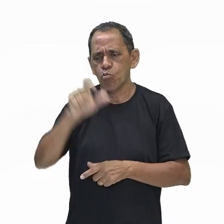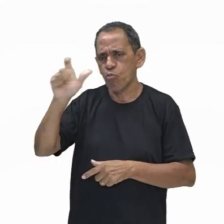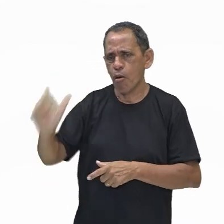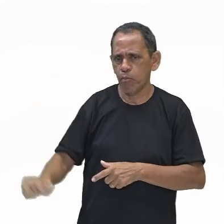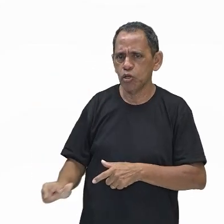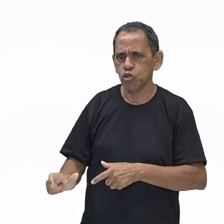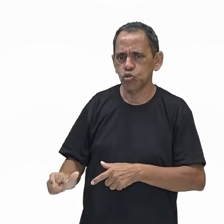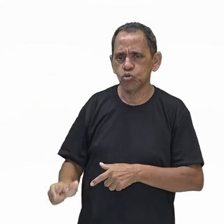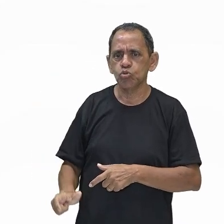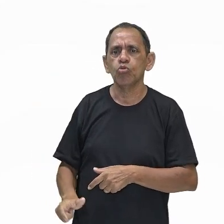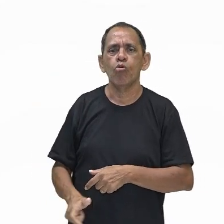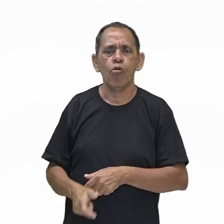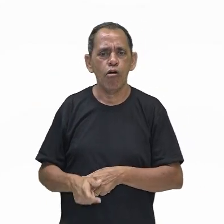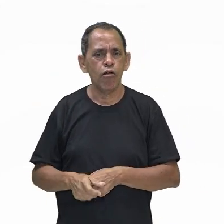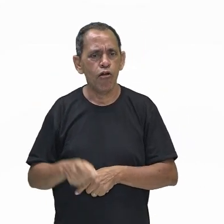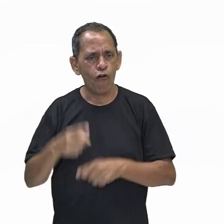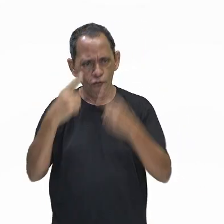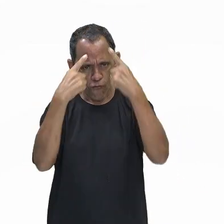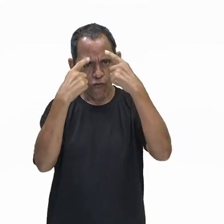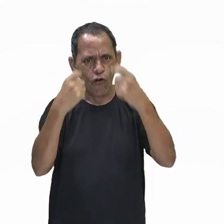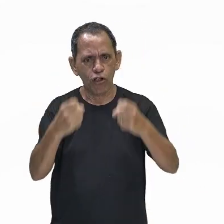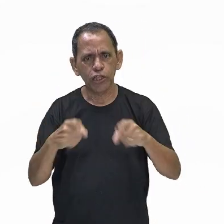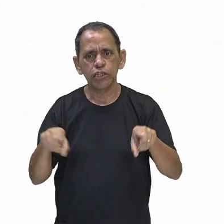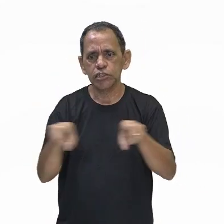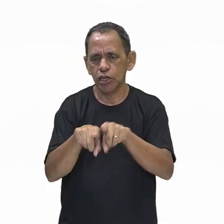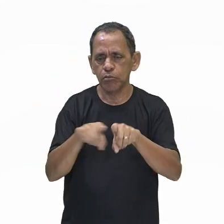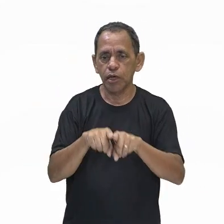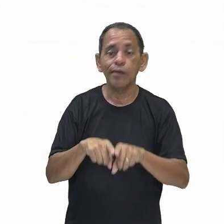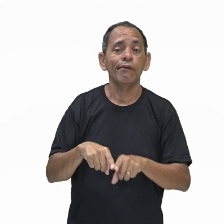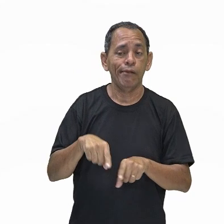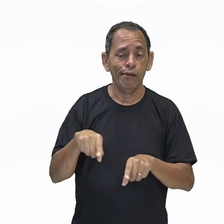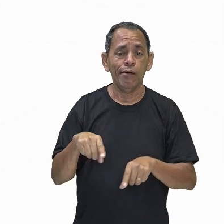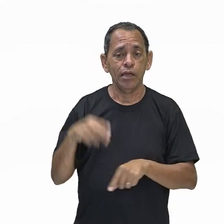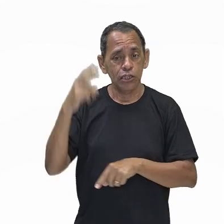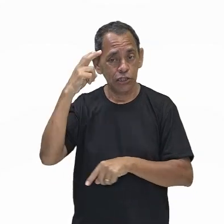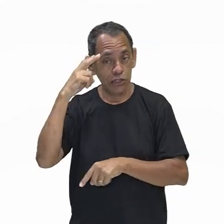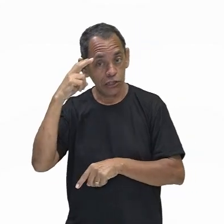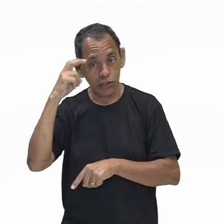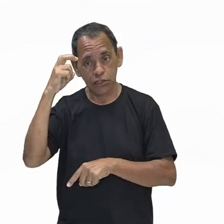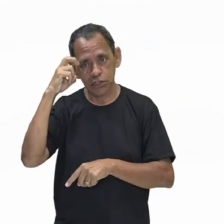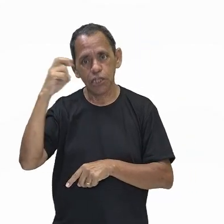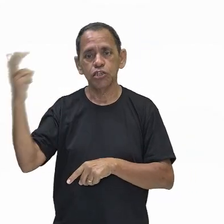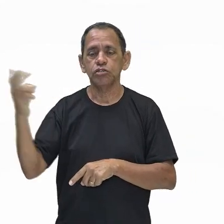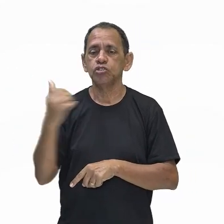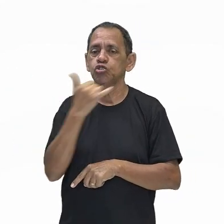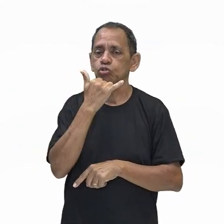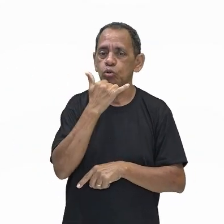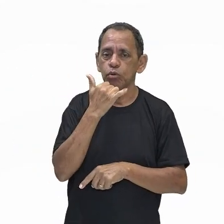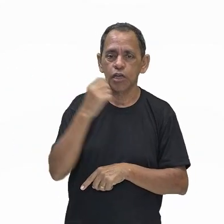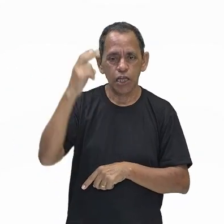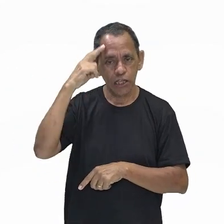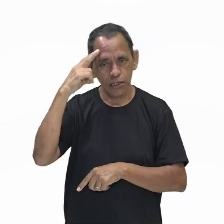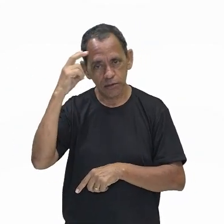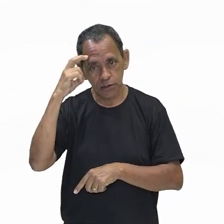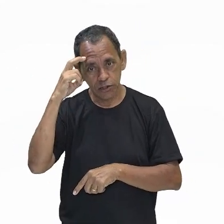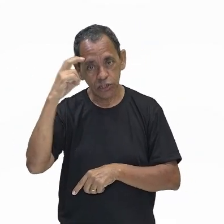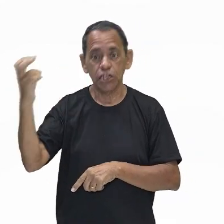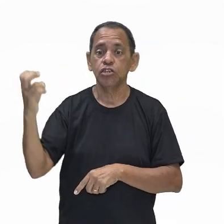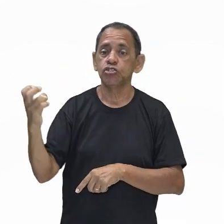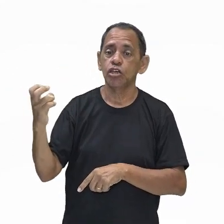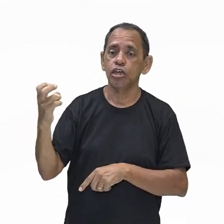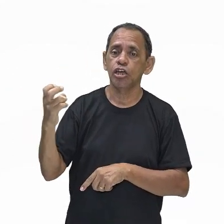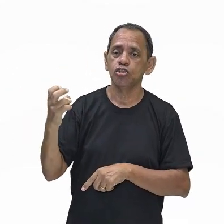inteligente e muito letrado que decide fazer uma autorreflexão sobre a sua vida e relata, né, para o